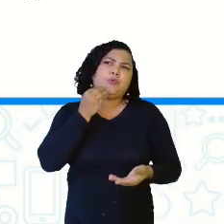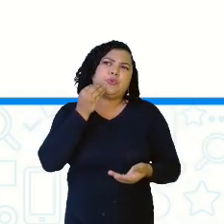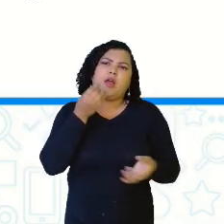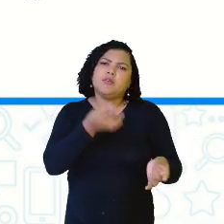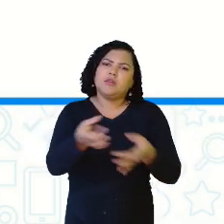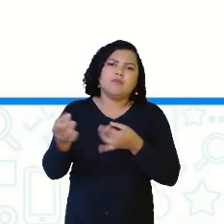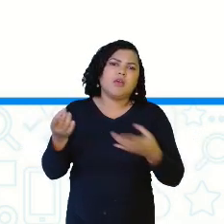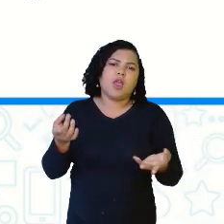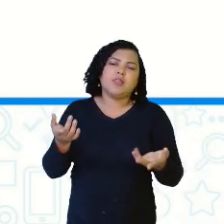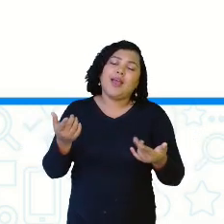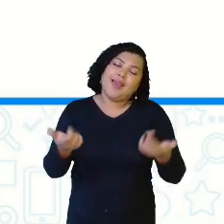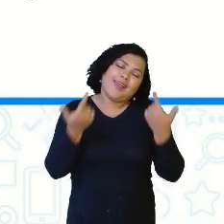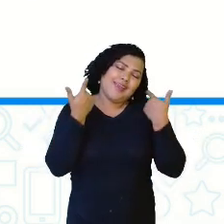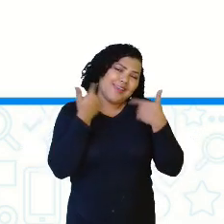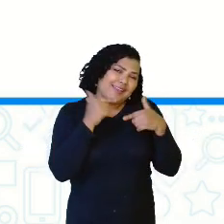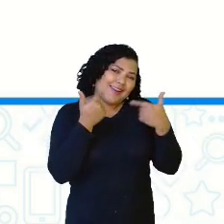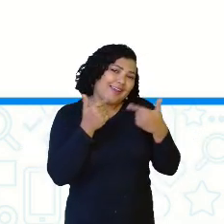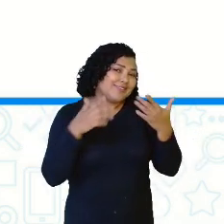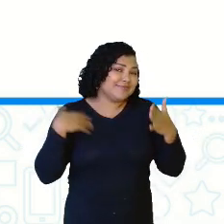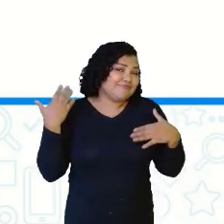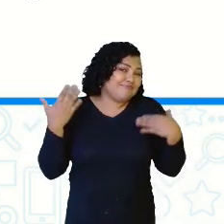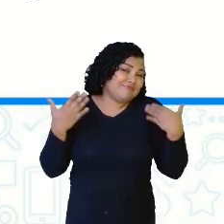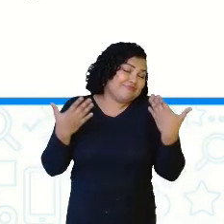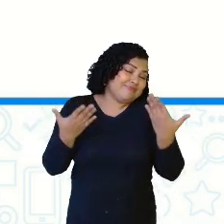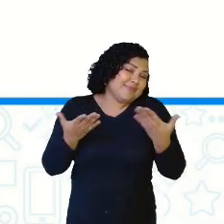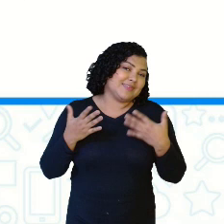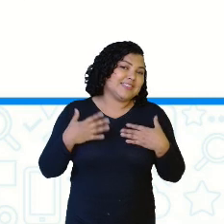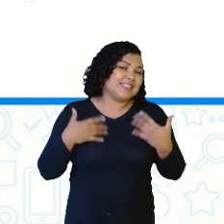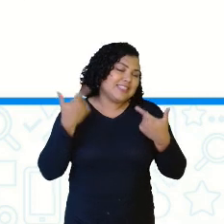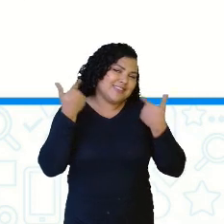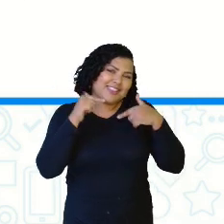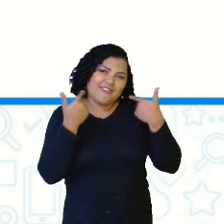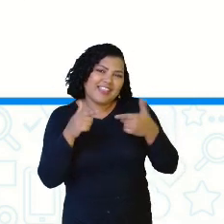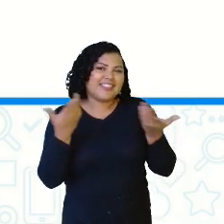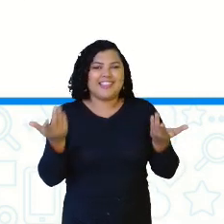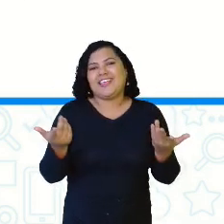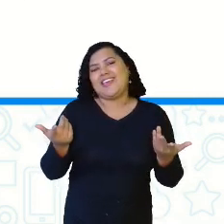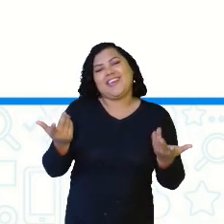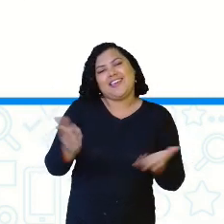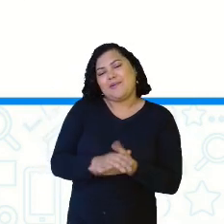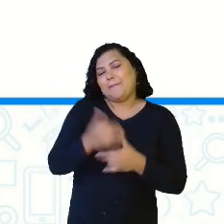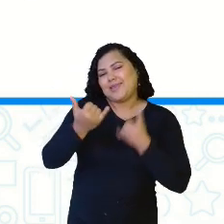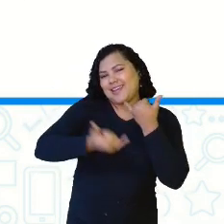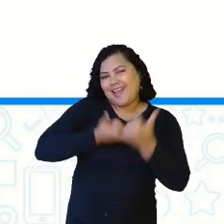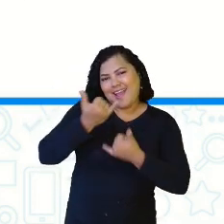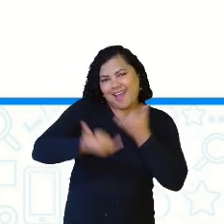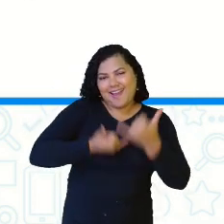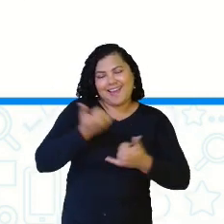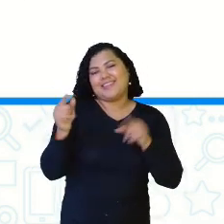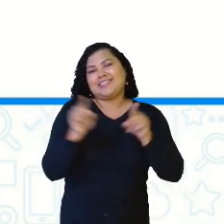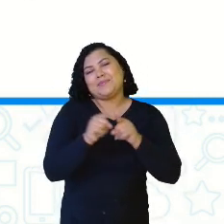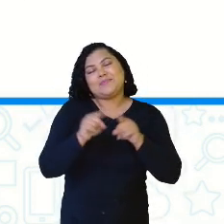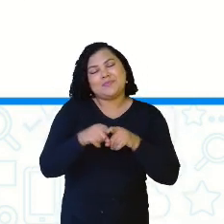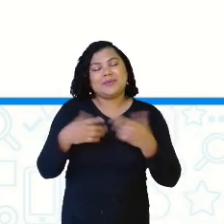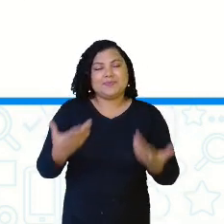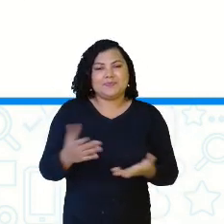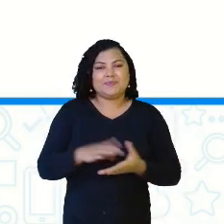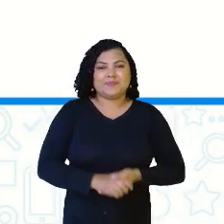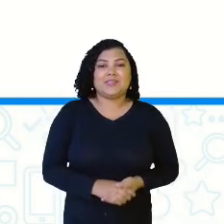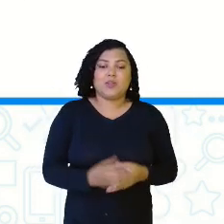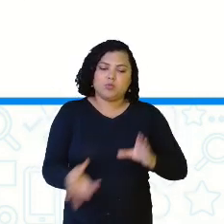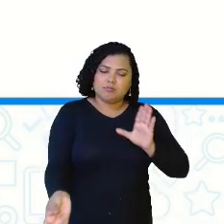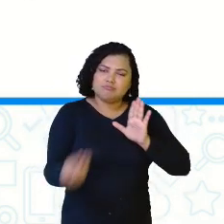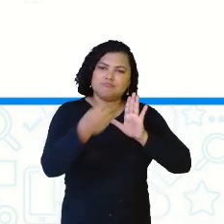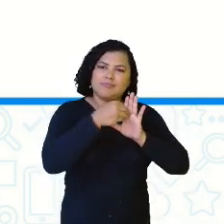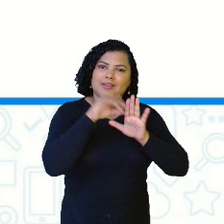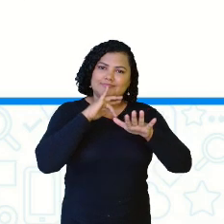e formas de lazer, né? Quantas pessoas aí não colocam música, não se divertem, não fazem vídeos engraçados, de humor, e colocam tudo aí